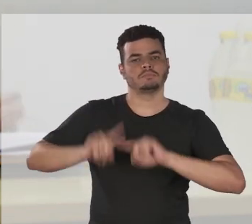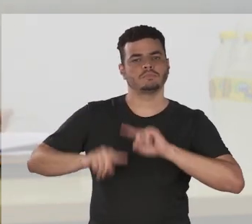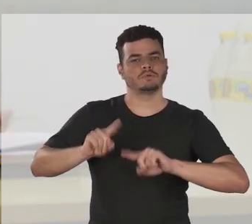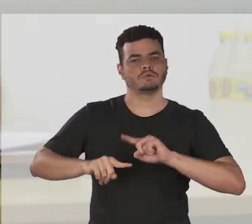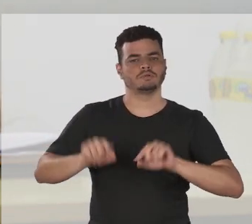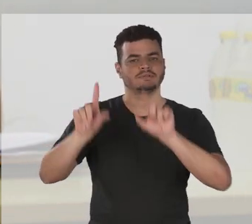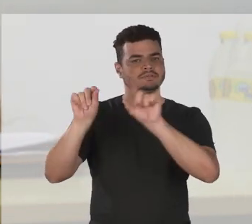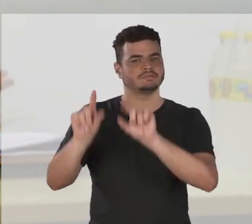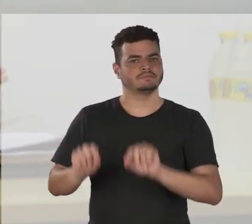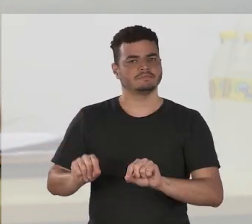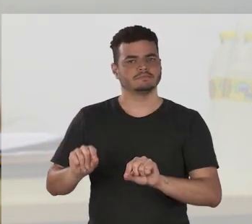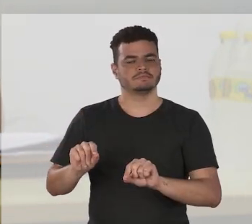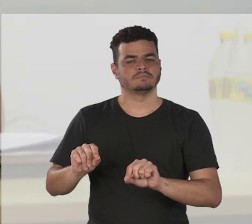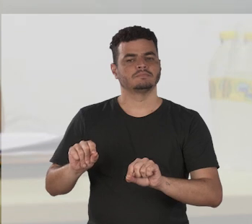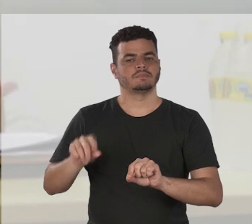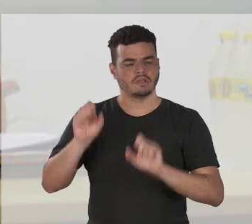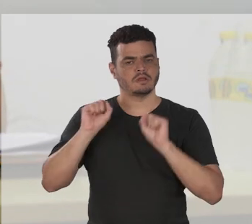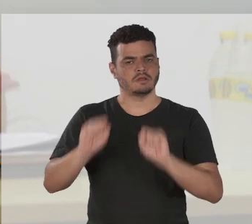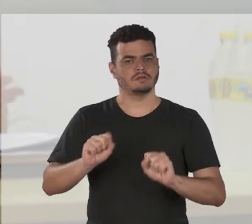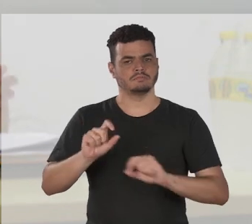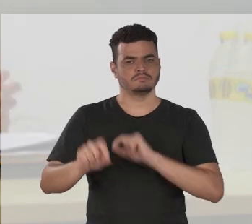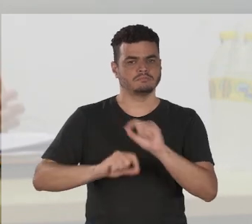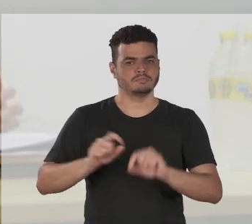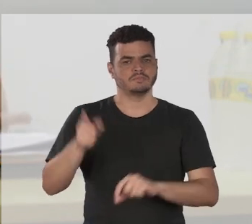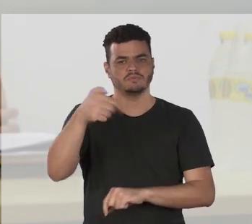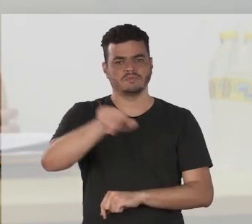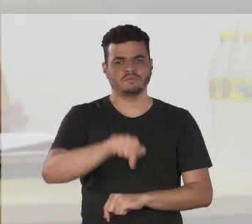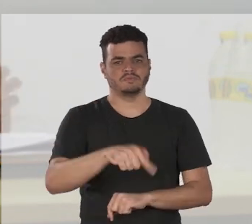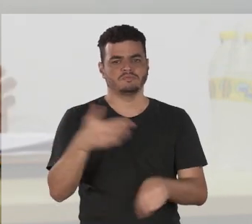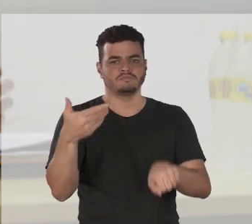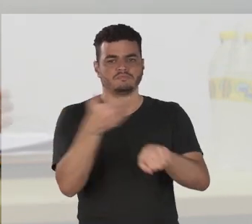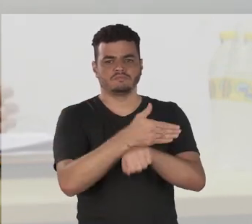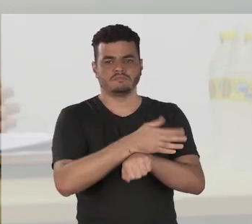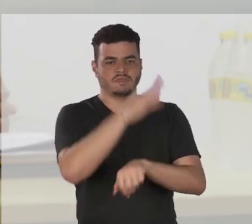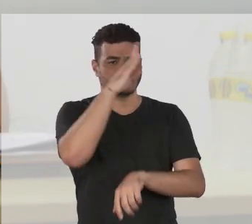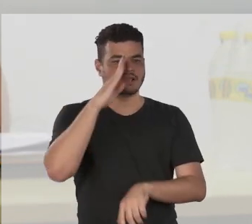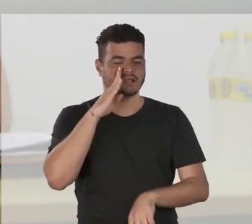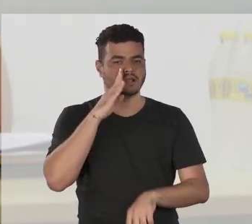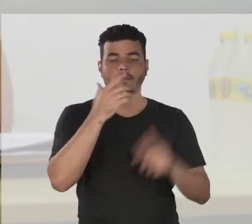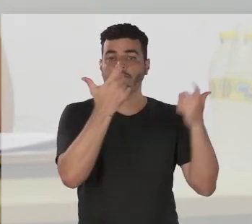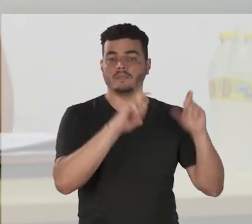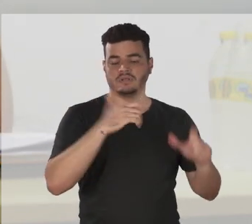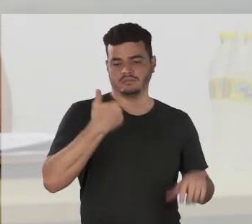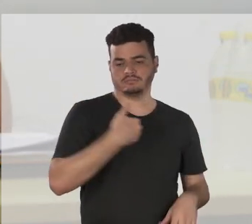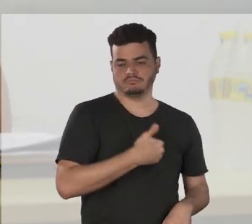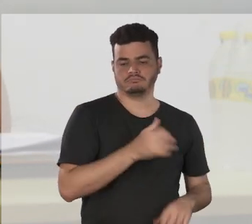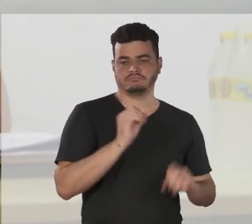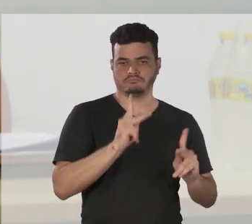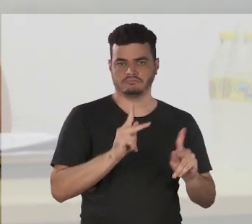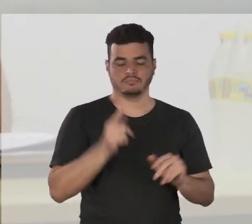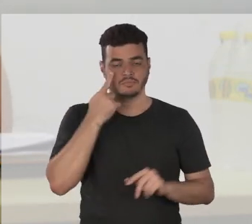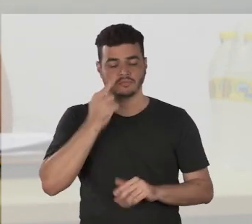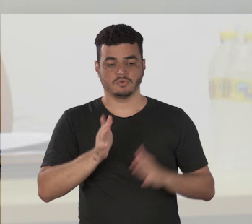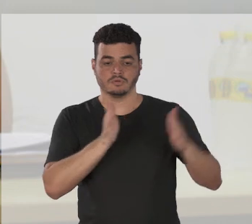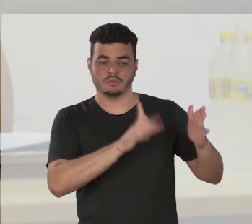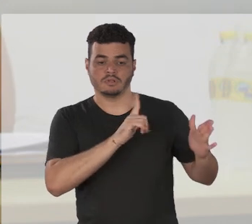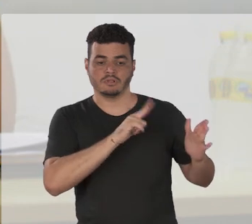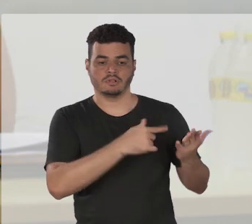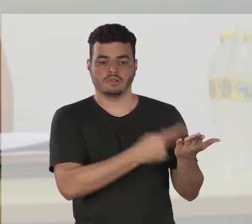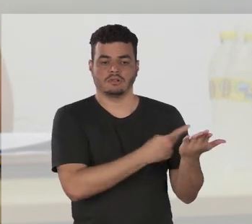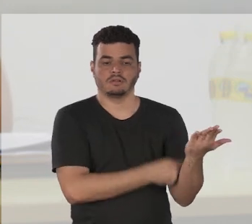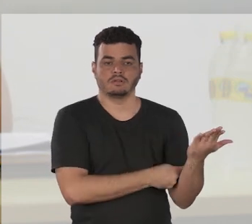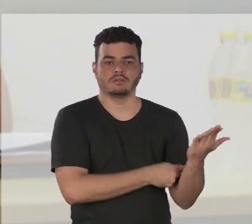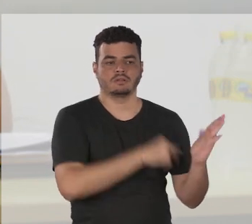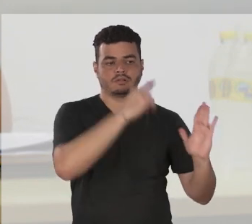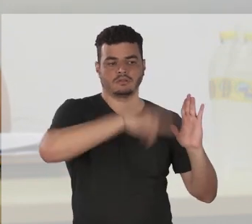materiais digitais que podem ser acessados de forma gratuita, obviamente, né? Argentina, né? Por um lado está o